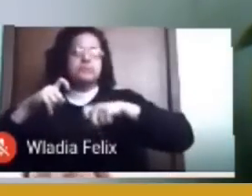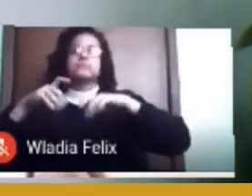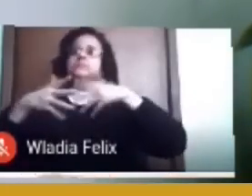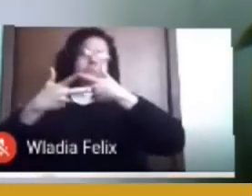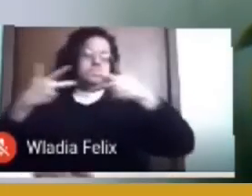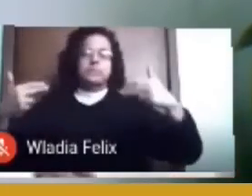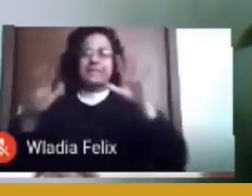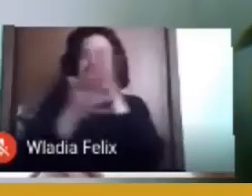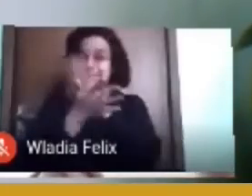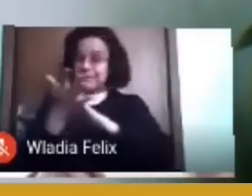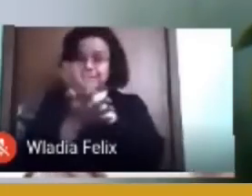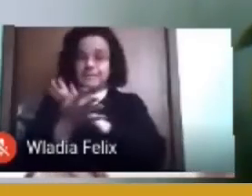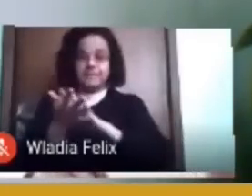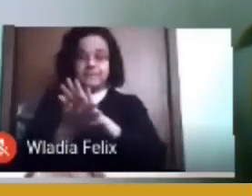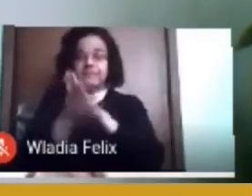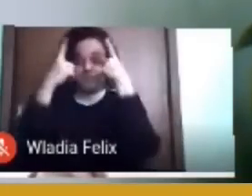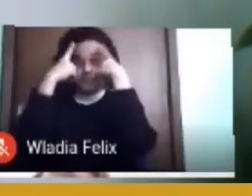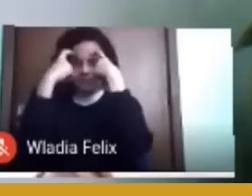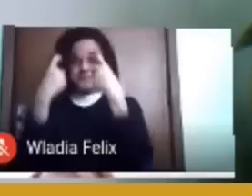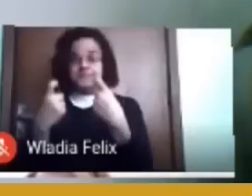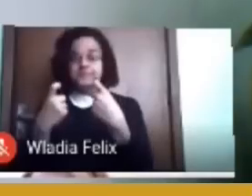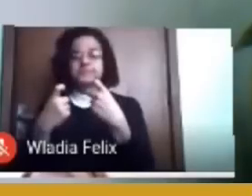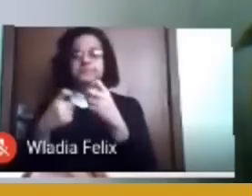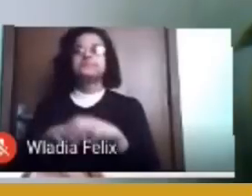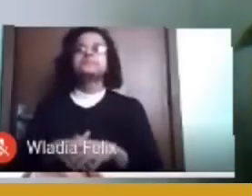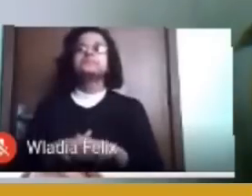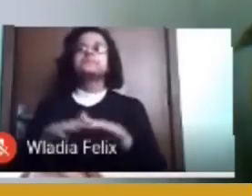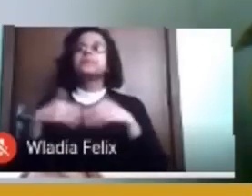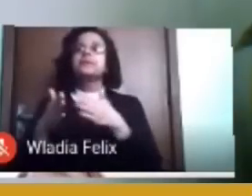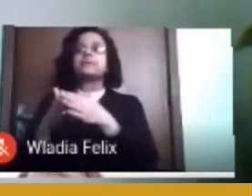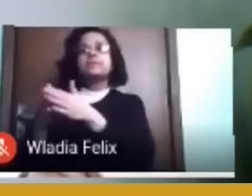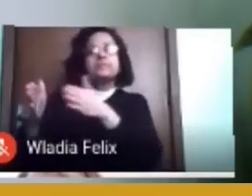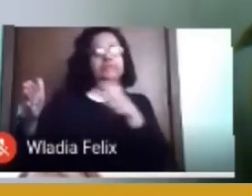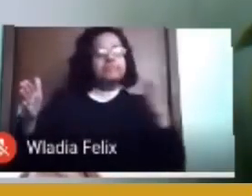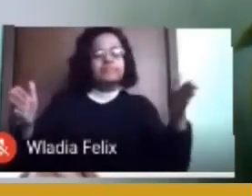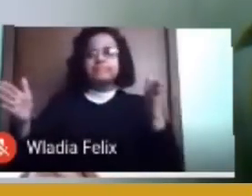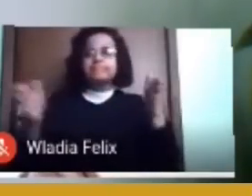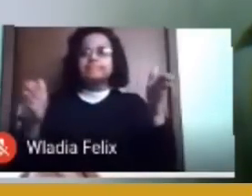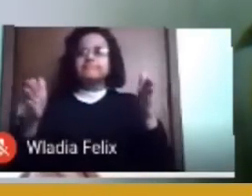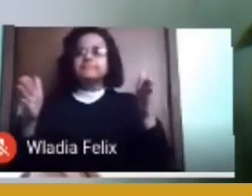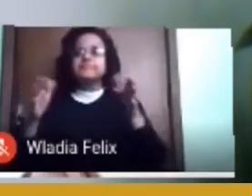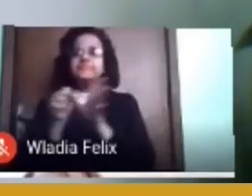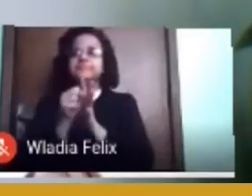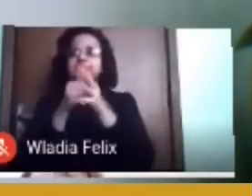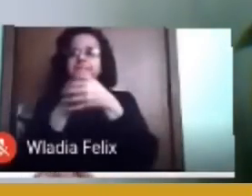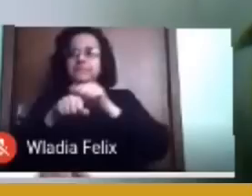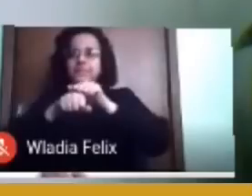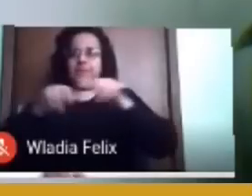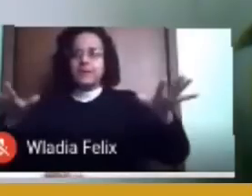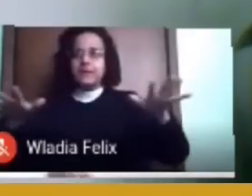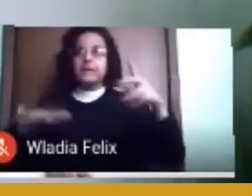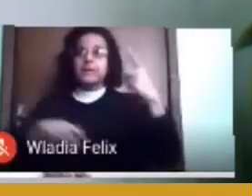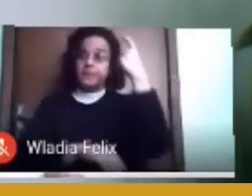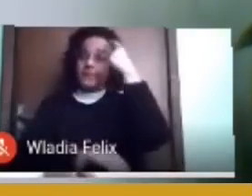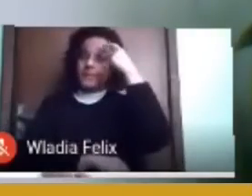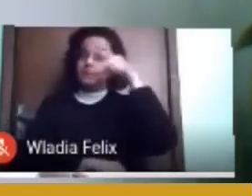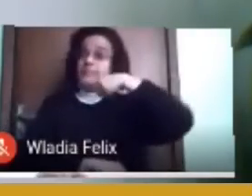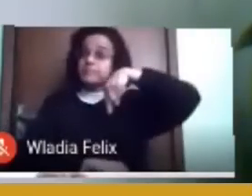pesquisadores. Gostei muito da sua fala quando você disse para a gente erguer uma bandeira de aqui não toleramos